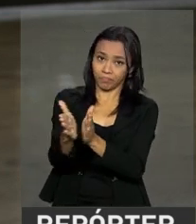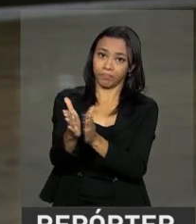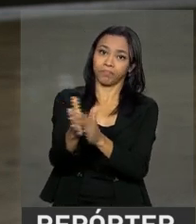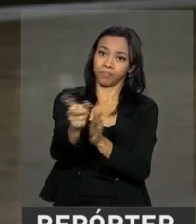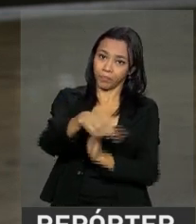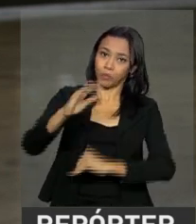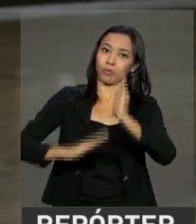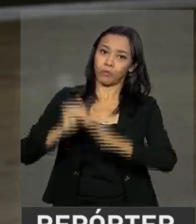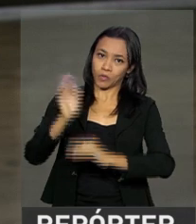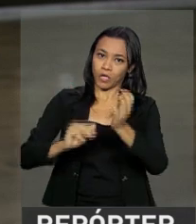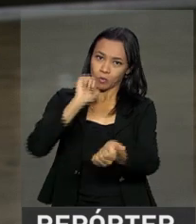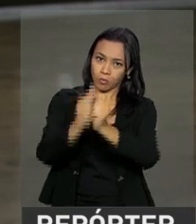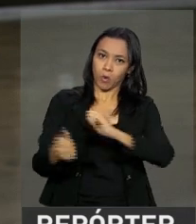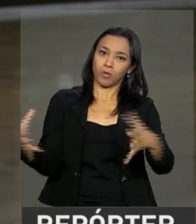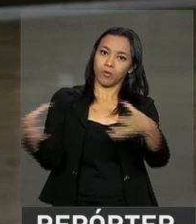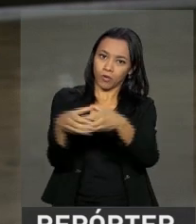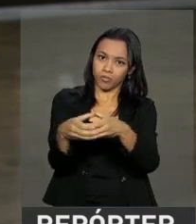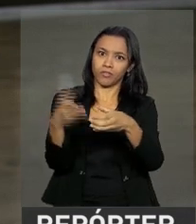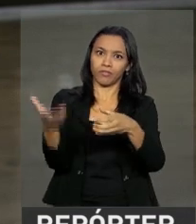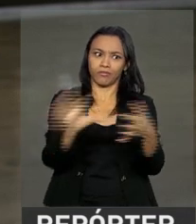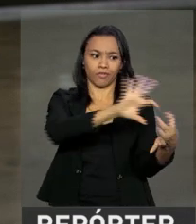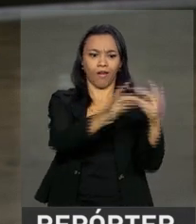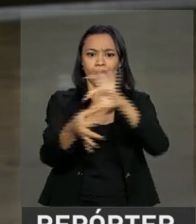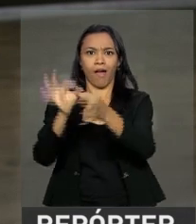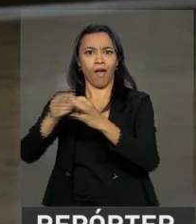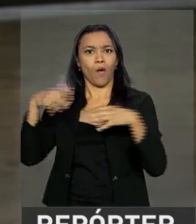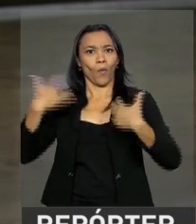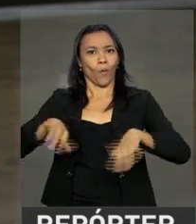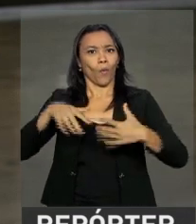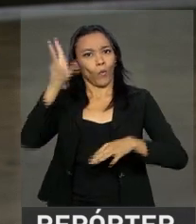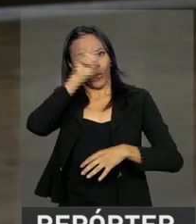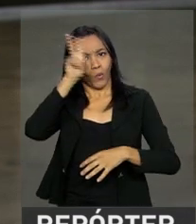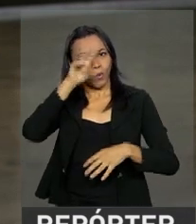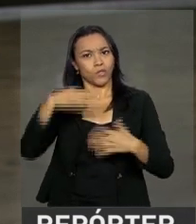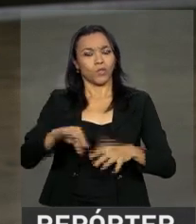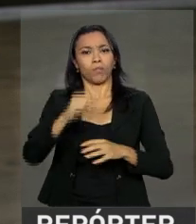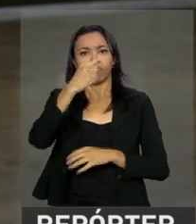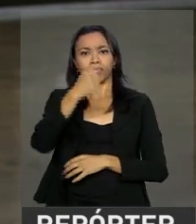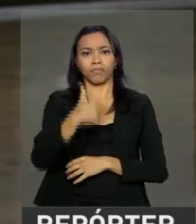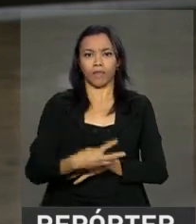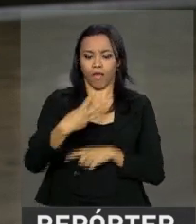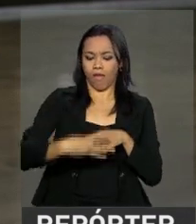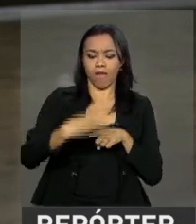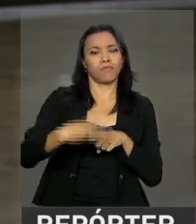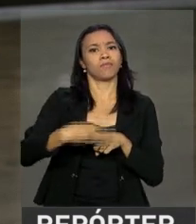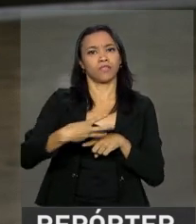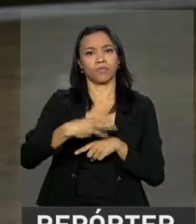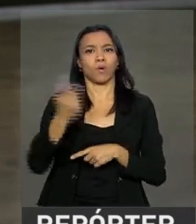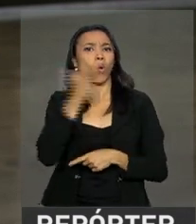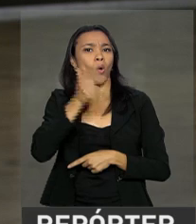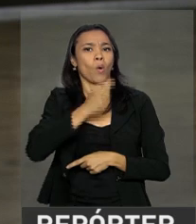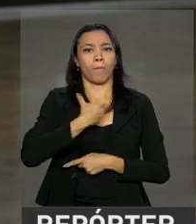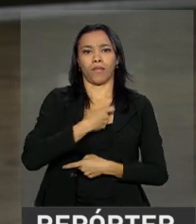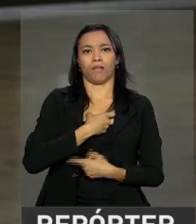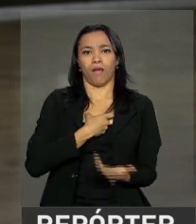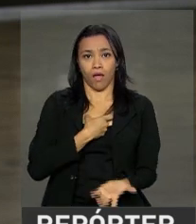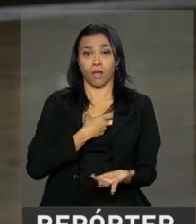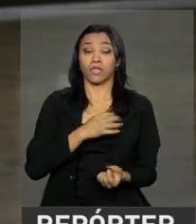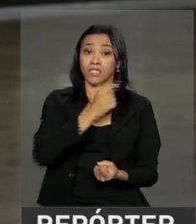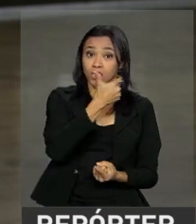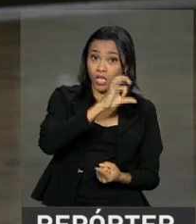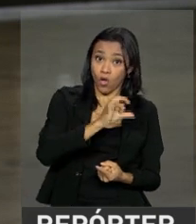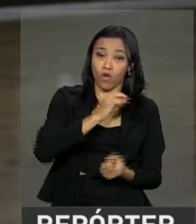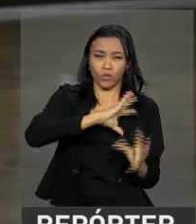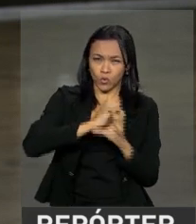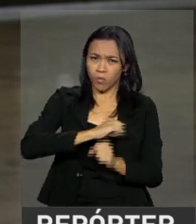pela melhor participação do Brasil na história dos Jogos Olímpicos. O país terminou em 13º lugar no quadro de medalhas. Foram 19 medalhas